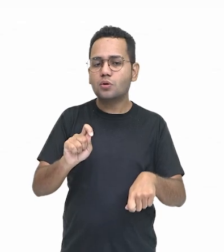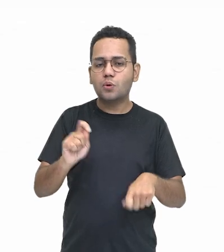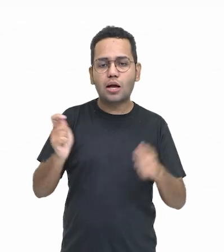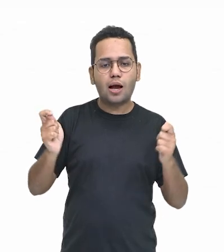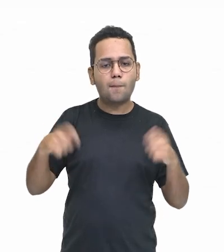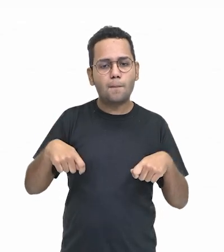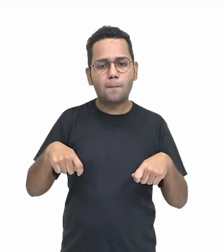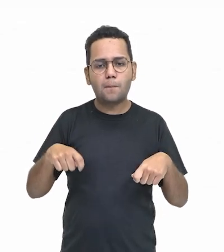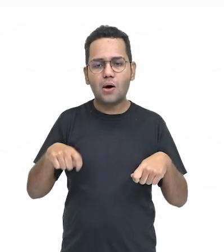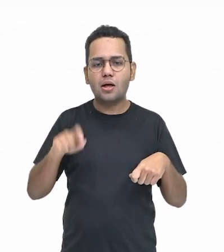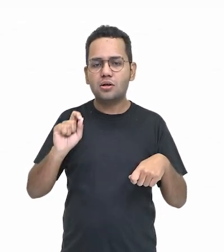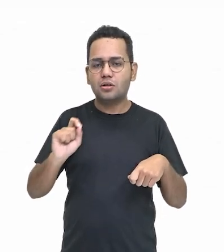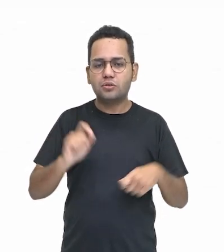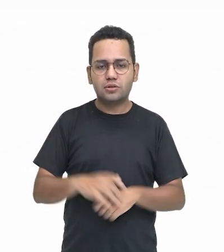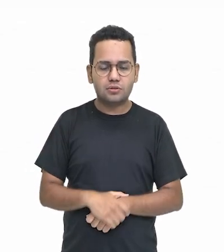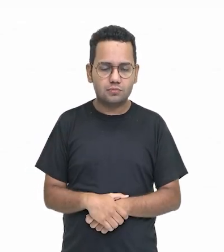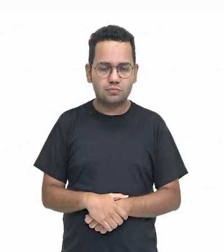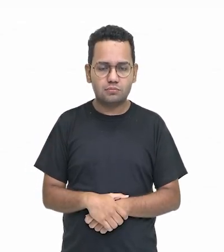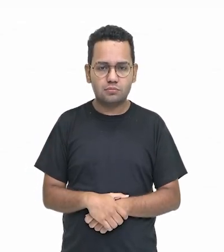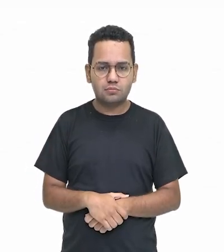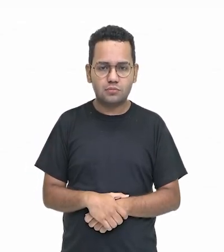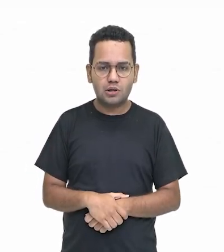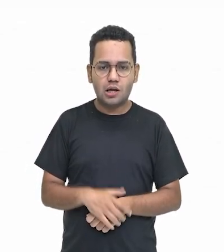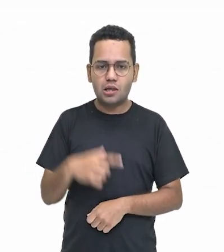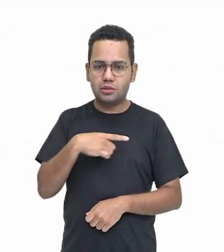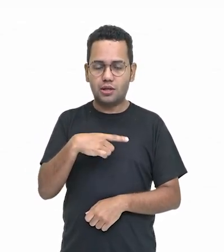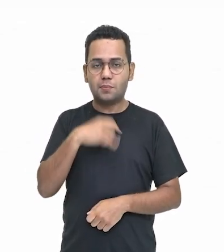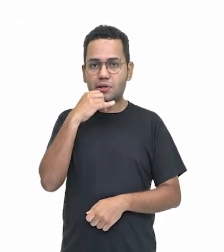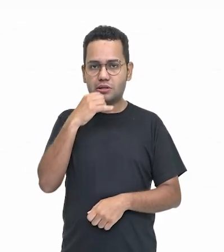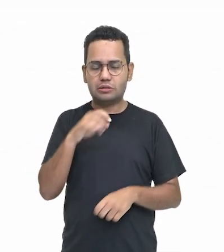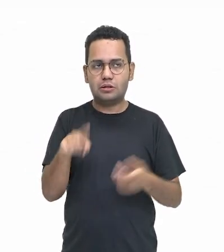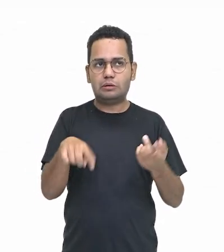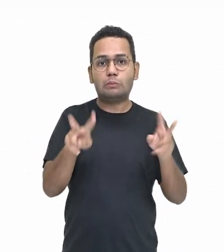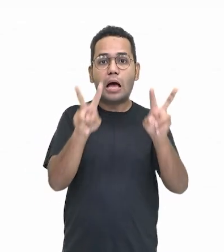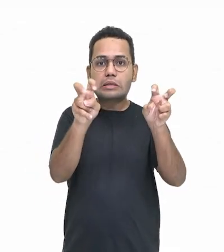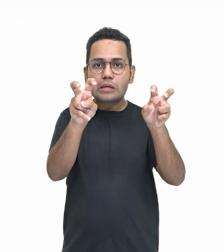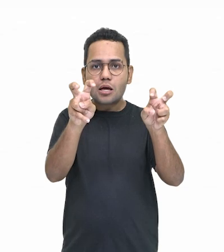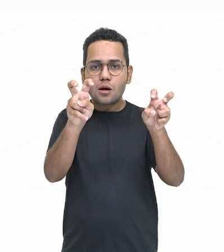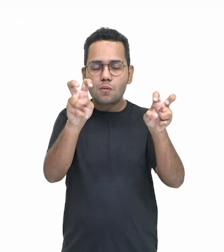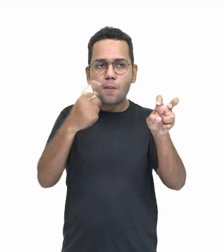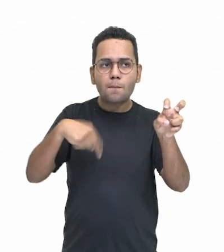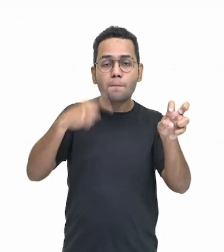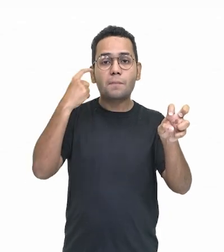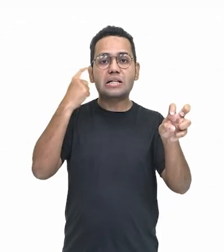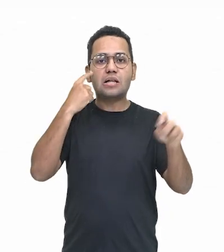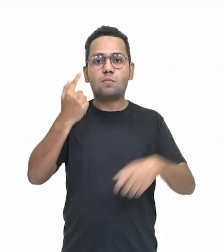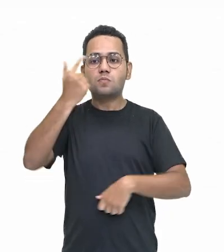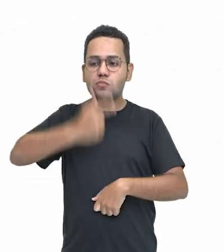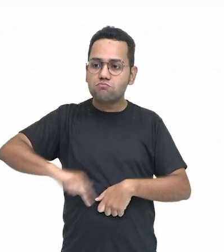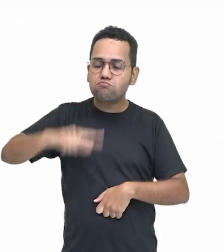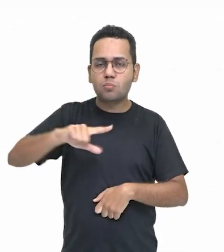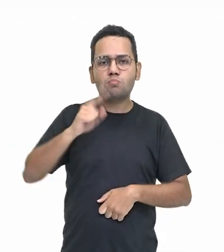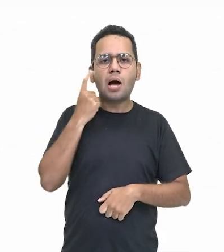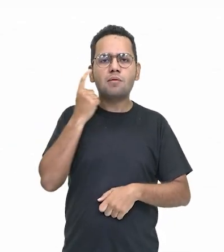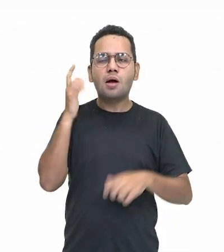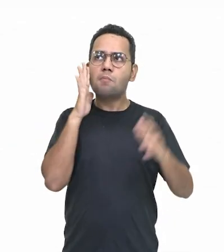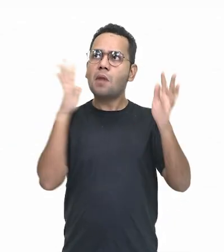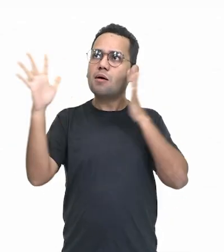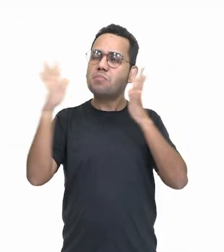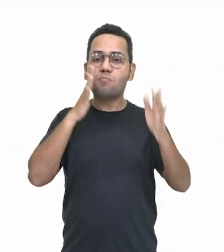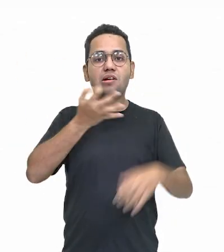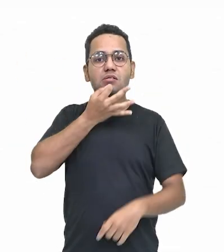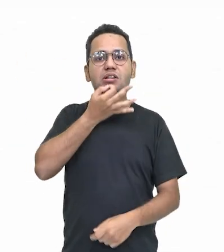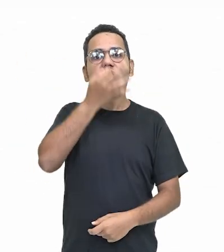do pensamento. Vejam aí que está entre aspas, nos afastarmos do